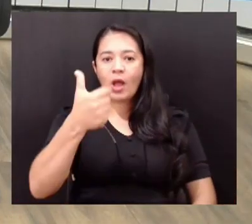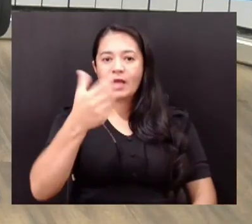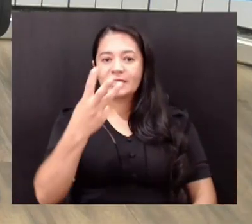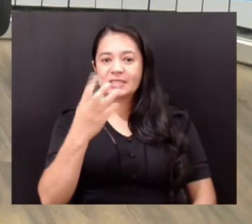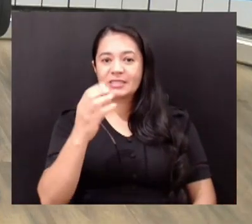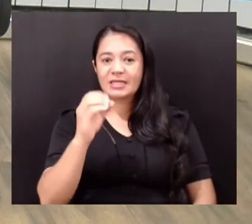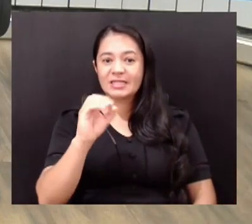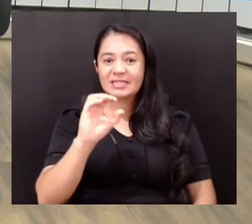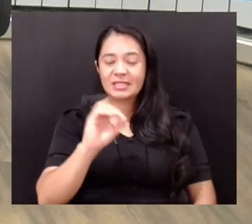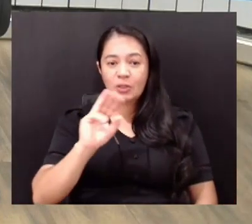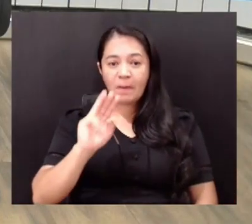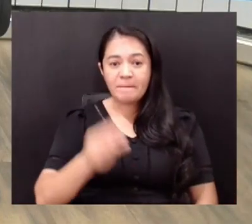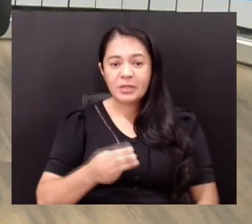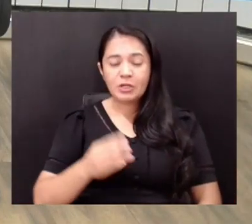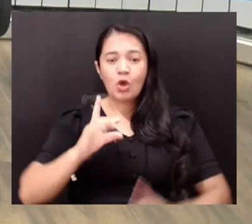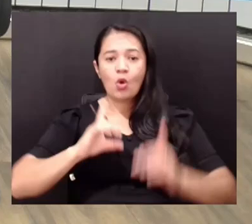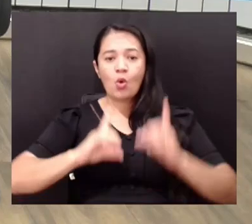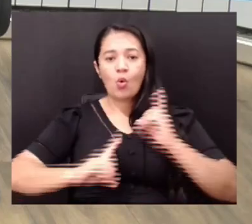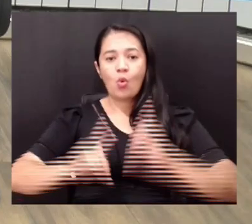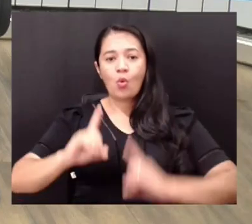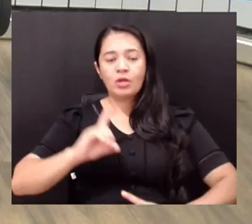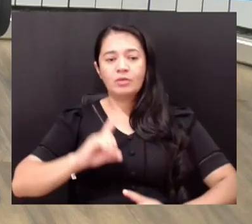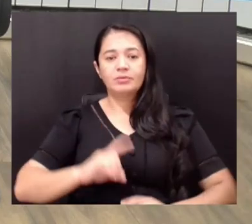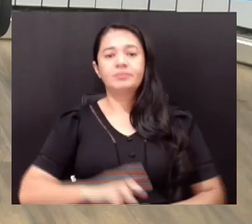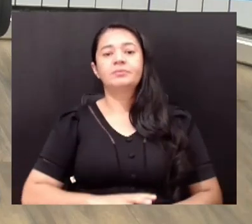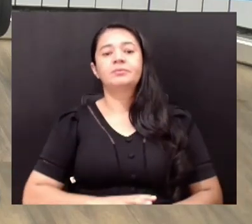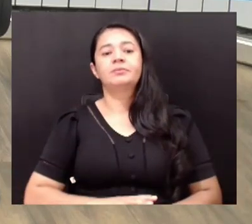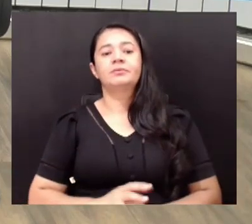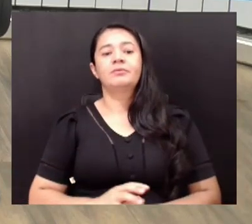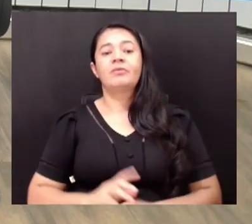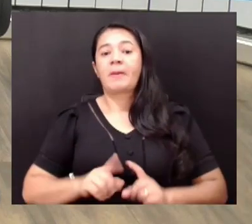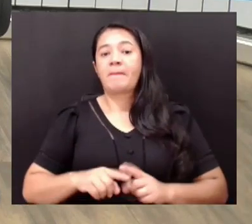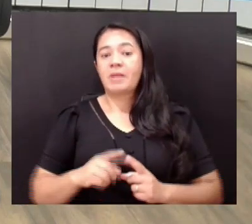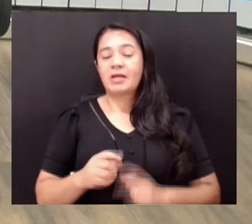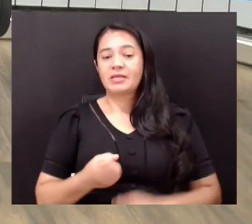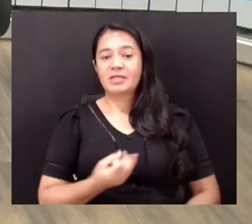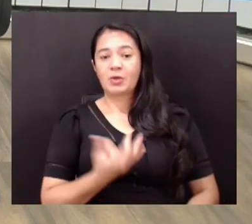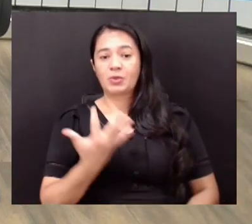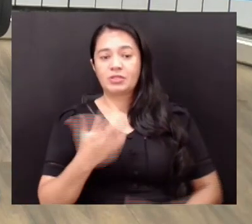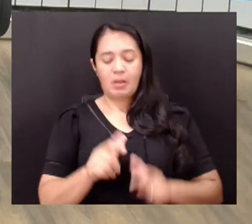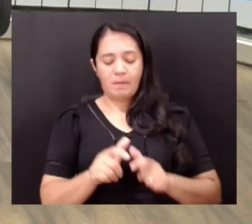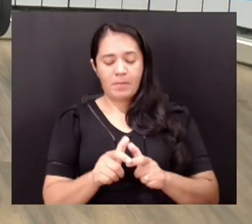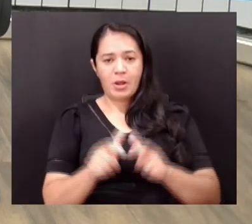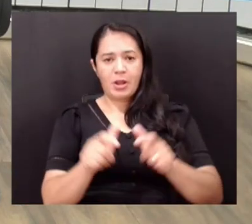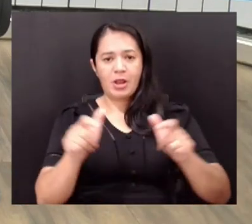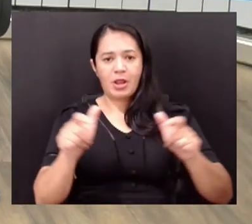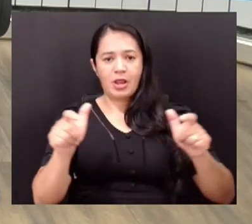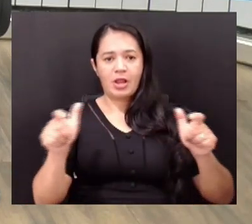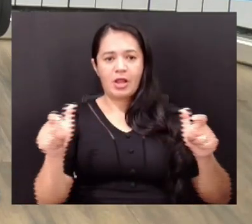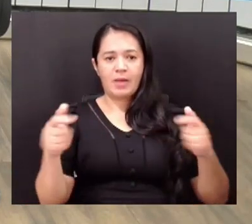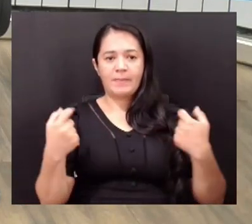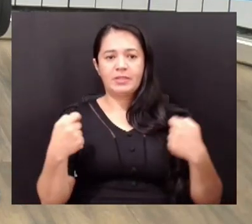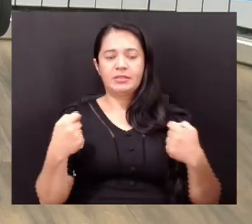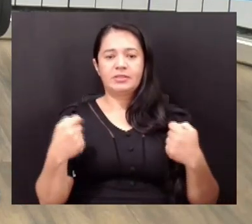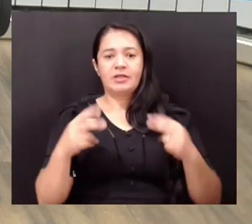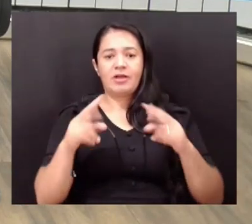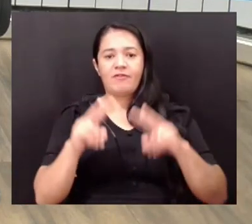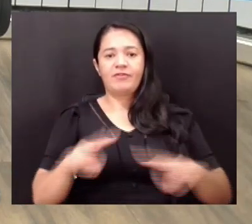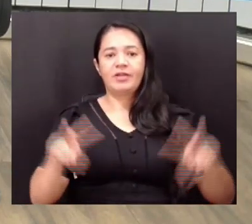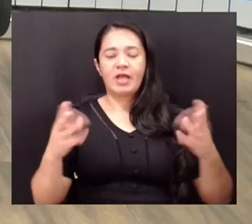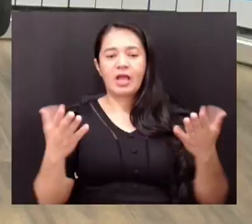e esses números eles têm aumentado. Basta ver os últimos dados que a gente teve agora, né, do Ministério do